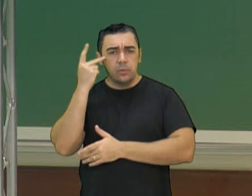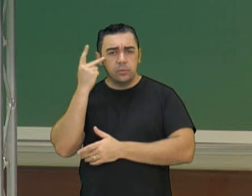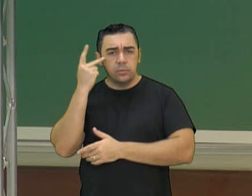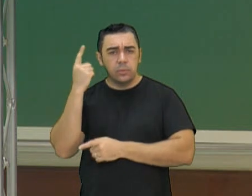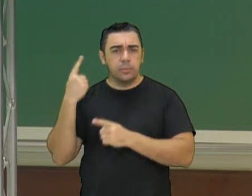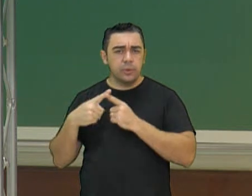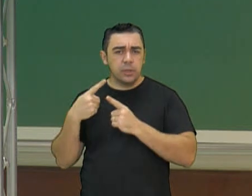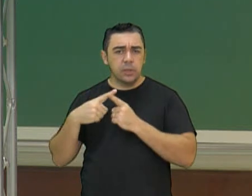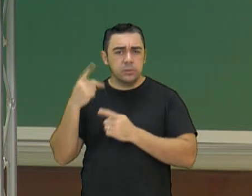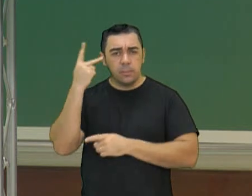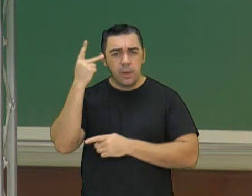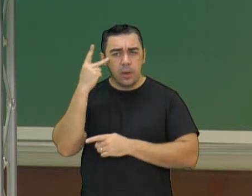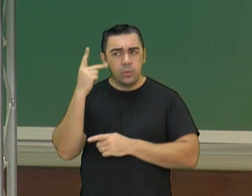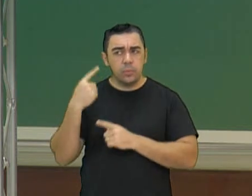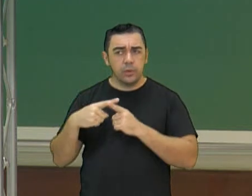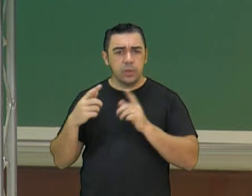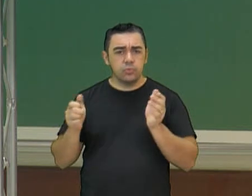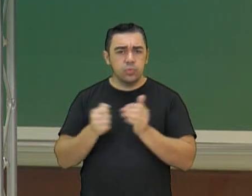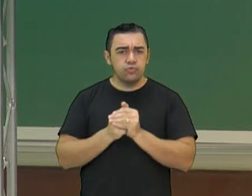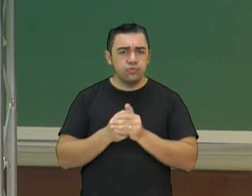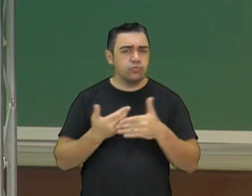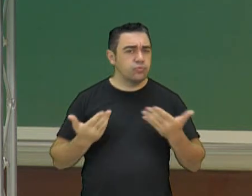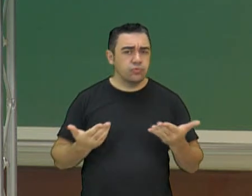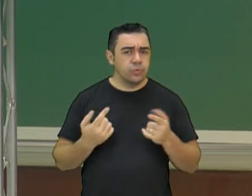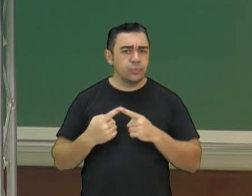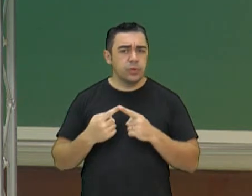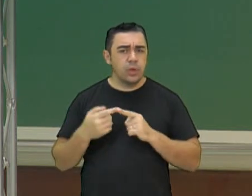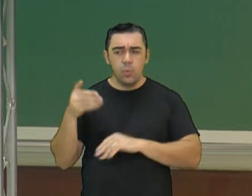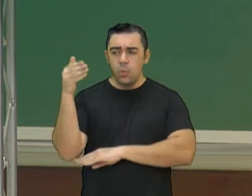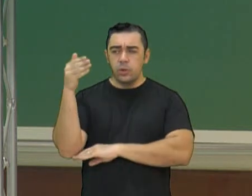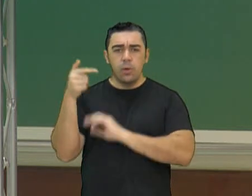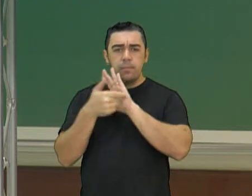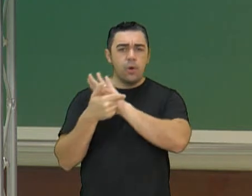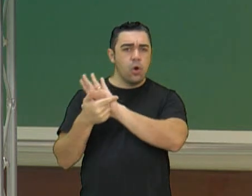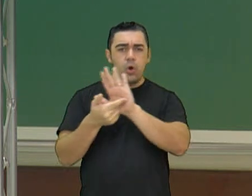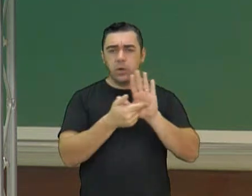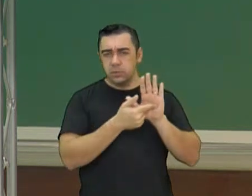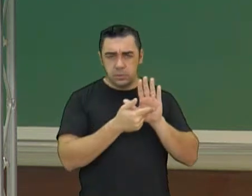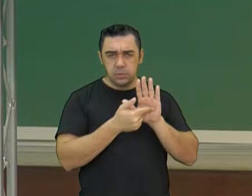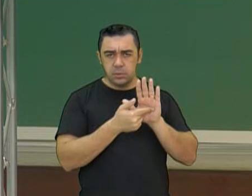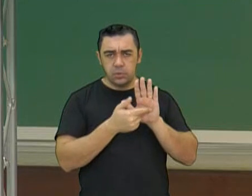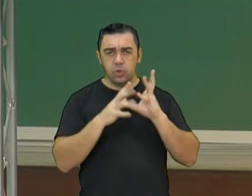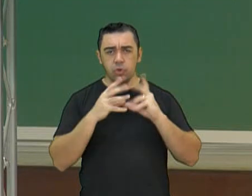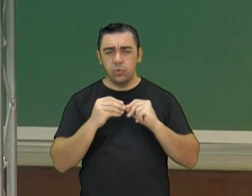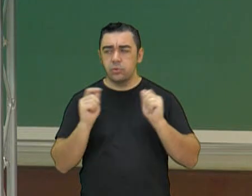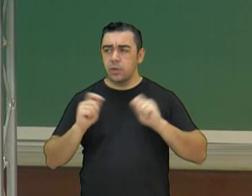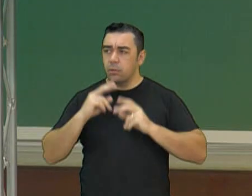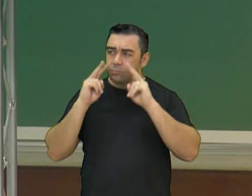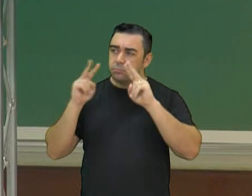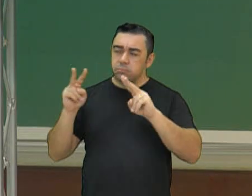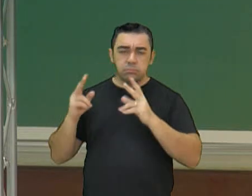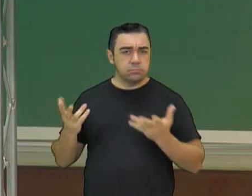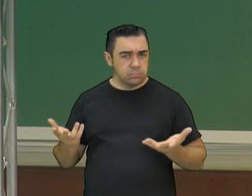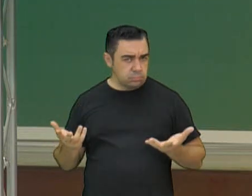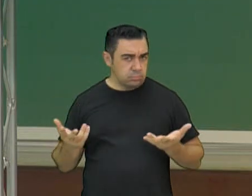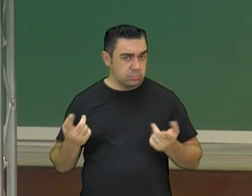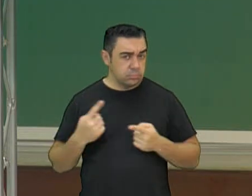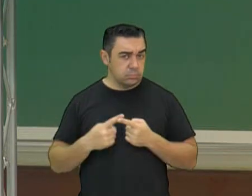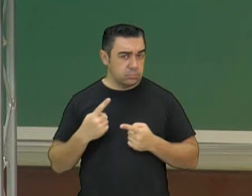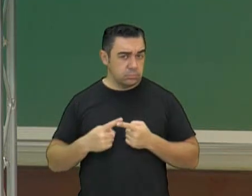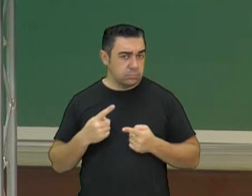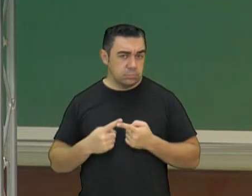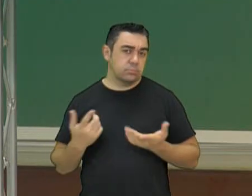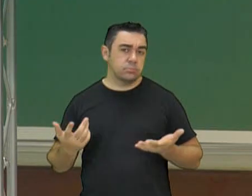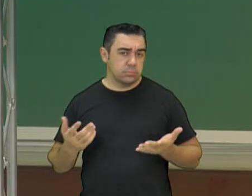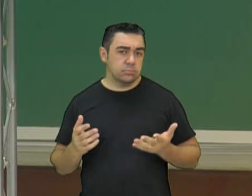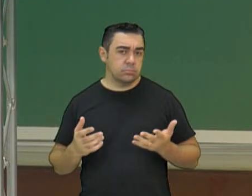está escondido? Né? Por que que esse hotel não está revelado, não é um hotel comum, né? Que todas as pessoas possam ter acesso a essa informação de